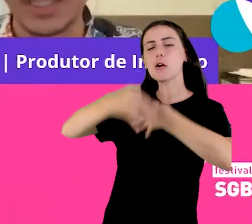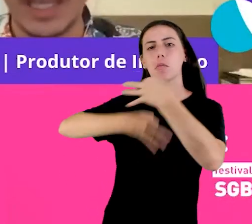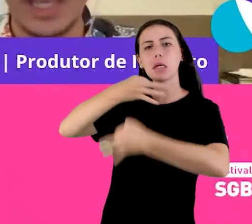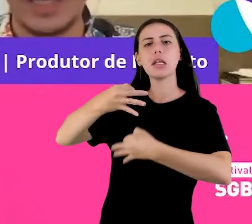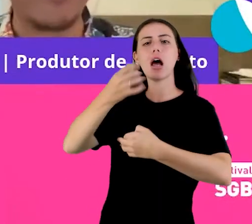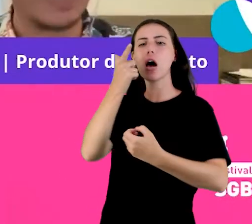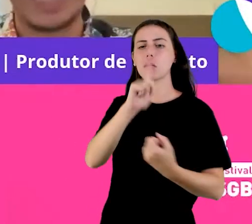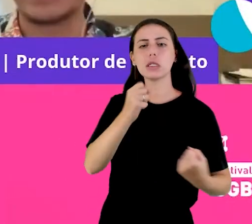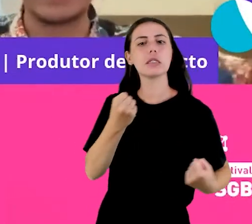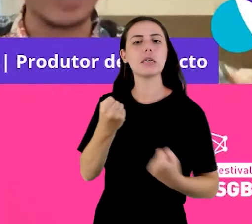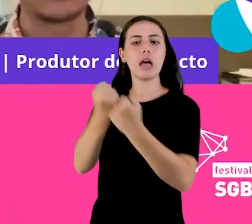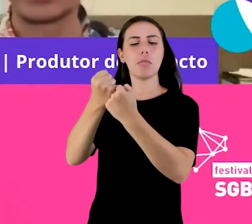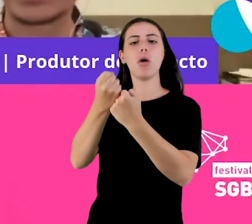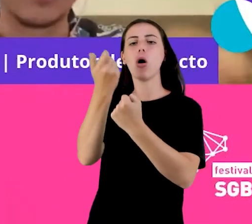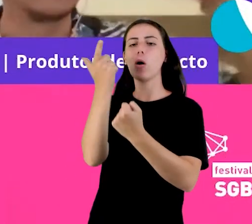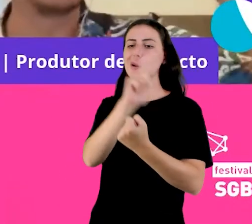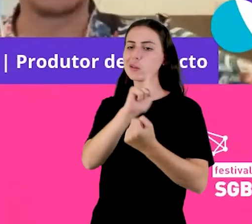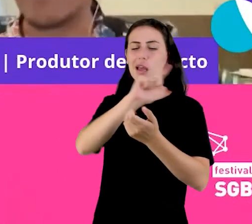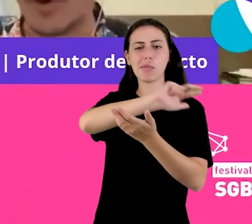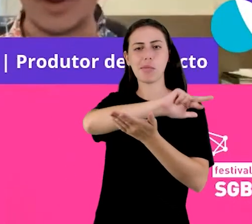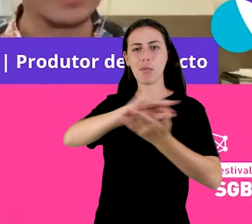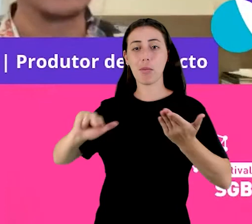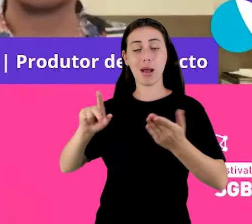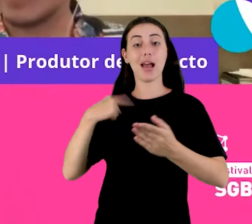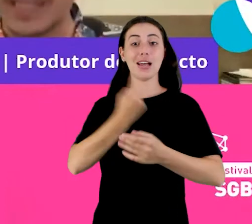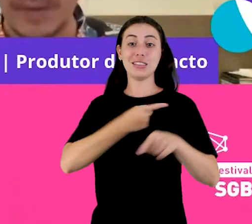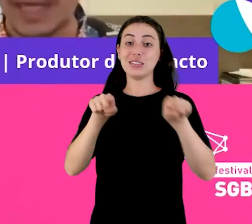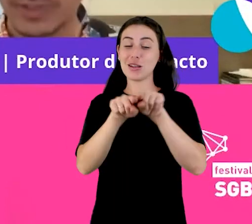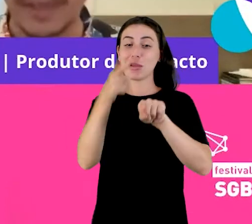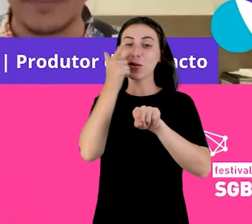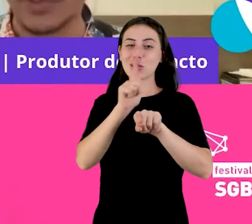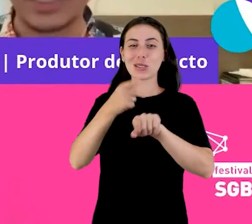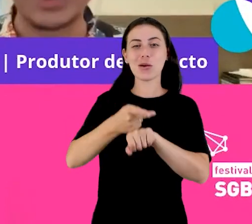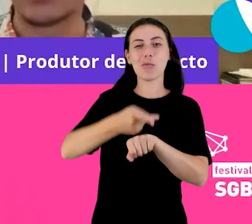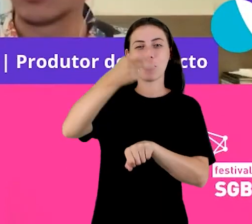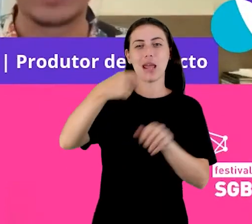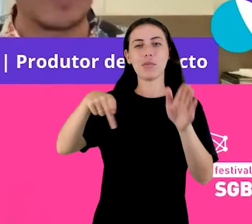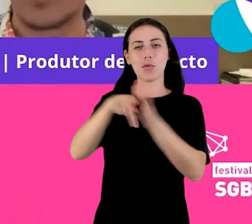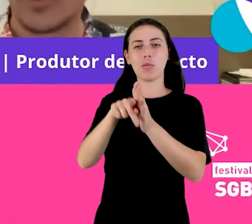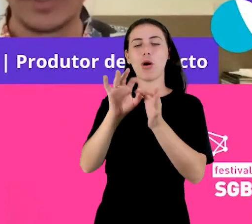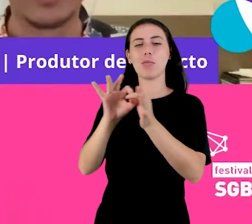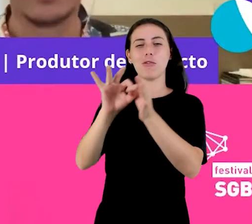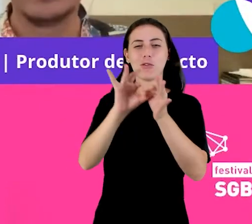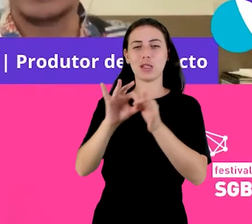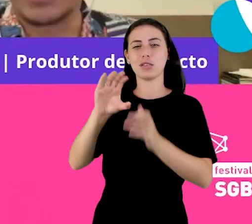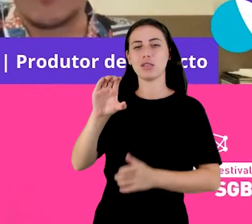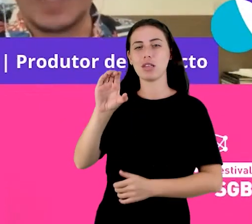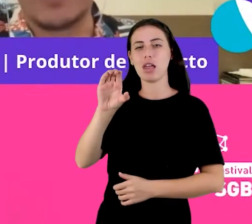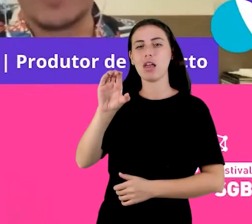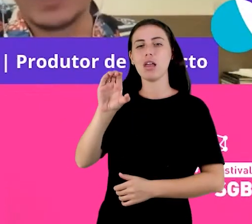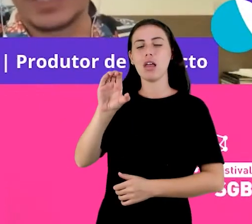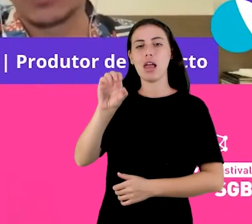pessoas vai lá, dá ideia, sugestão, colabora, entra no barco também. Muita gente já entrou dando apoio. E a gente